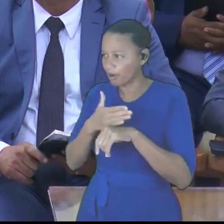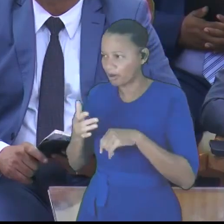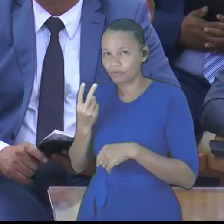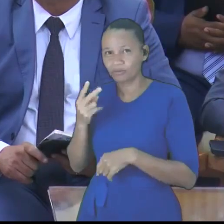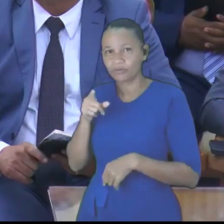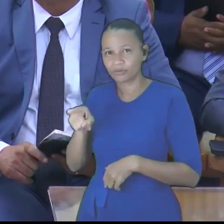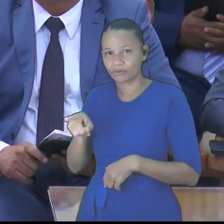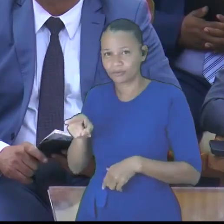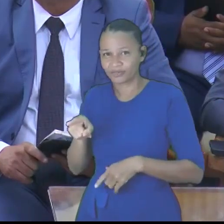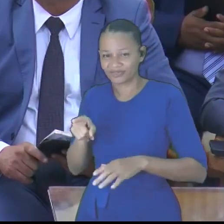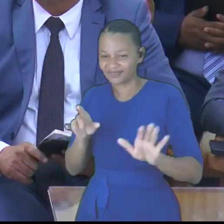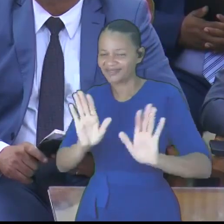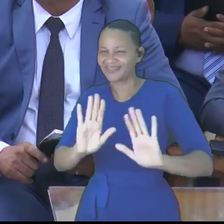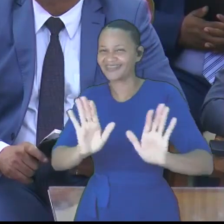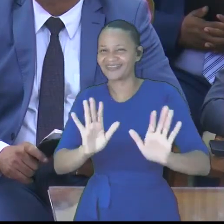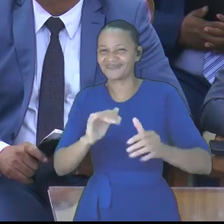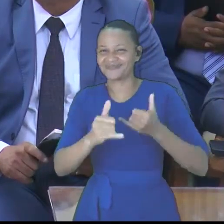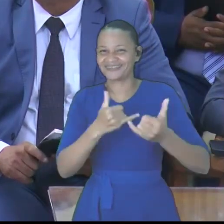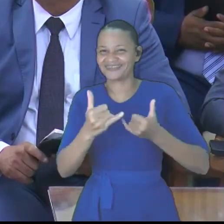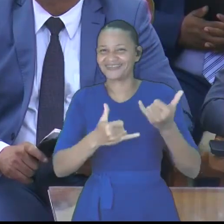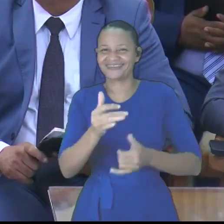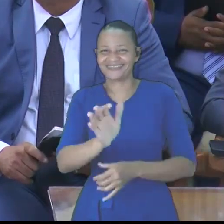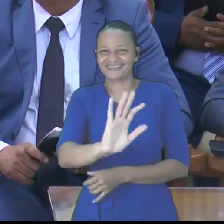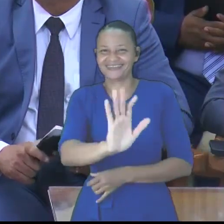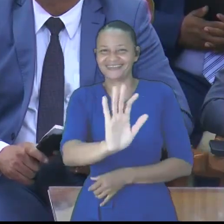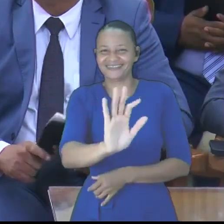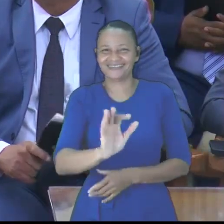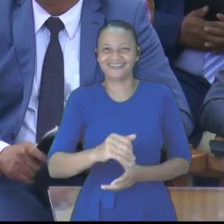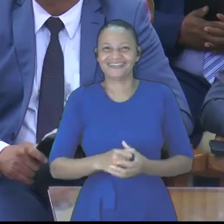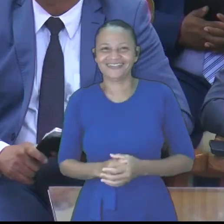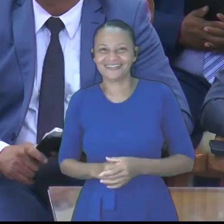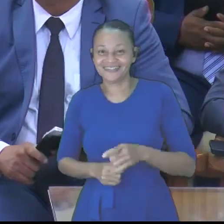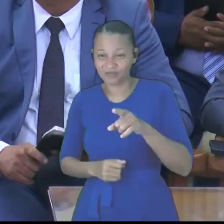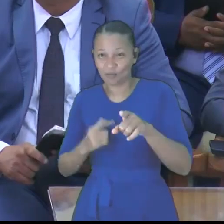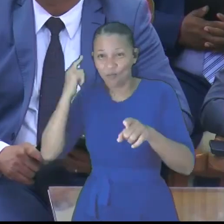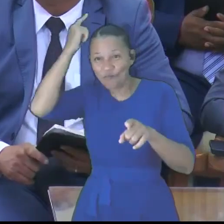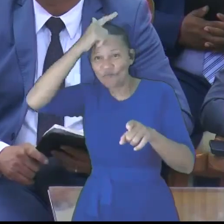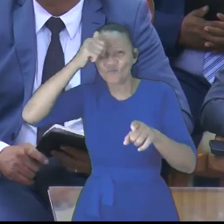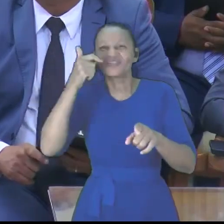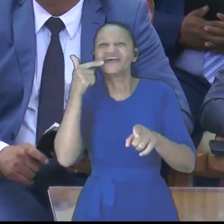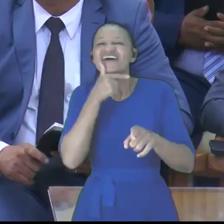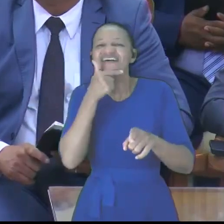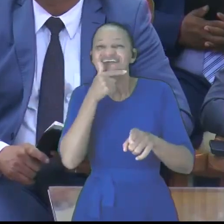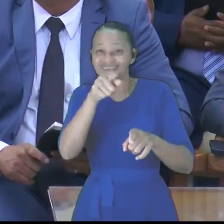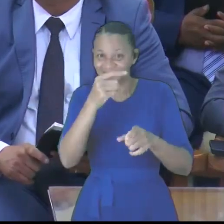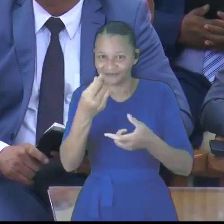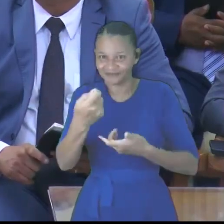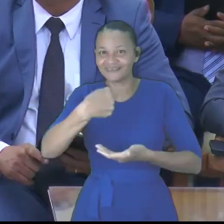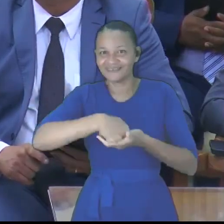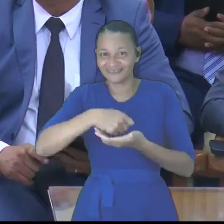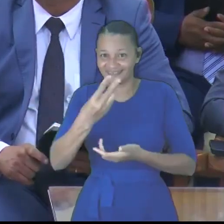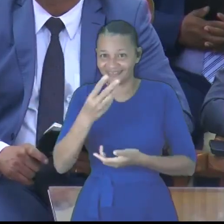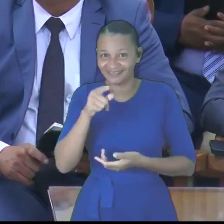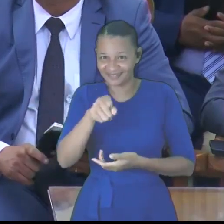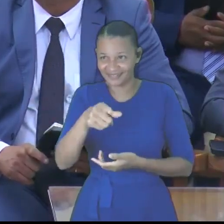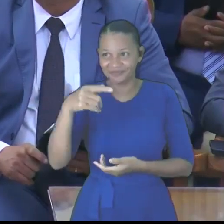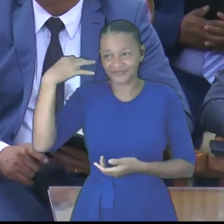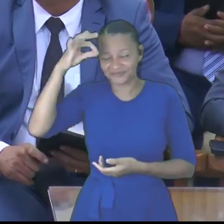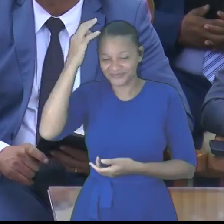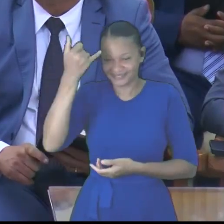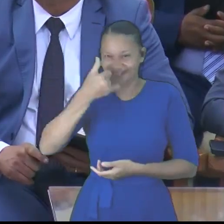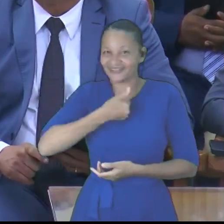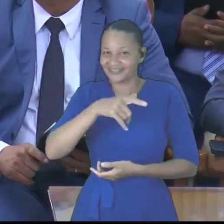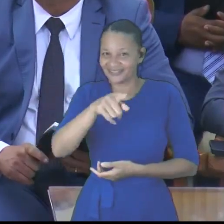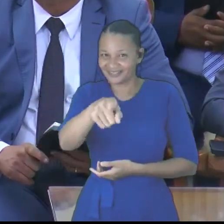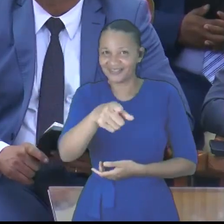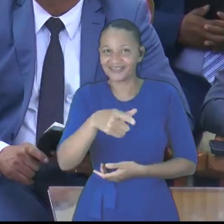Ele levantou a cabeça, é só brincadeira, irmão, glória a Jesus, aleluia, né? Você careca que está rindo ali, é 3000 que o Espírito Santo está me revelando,